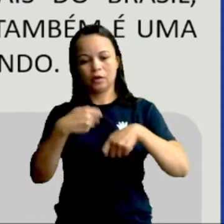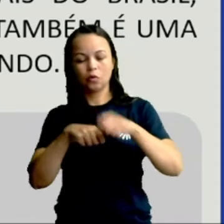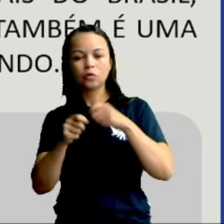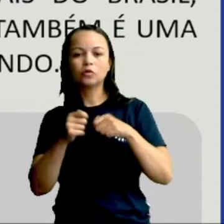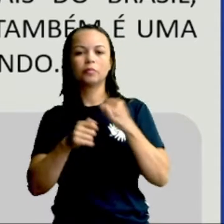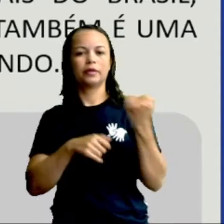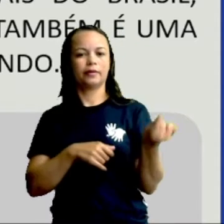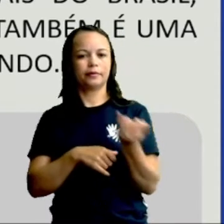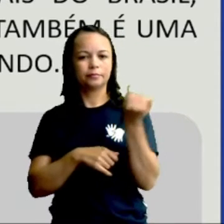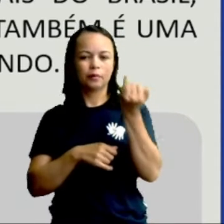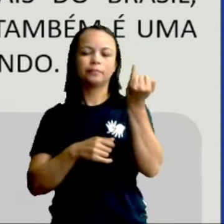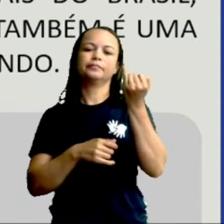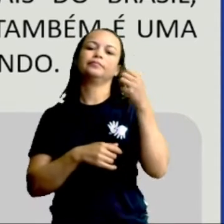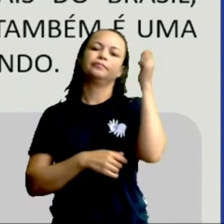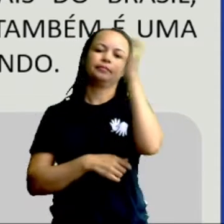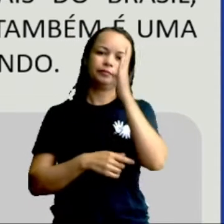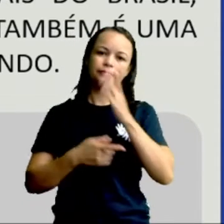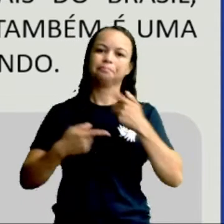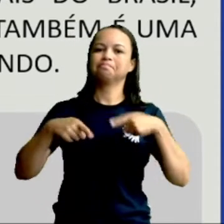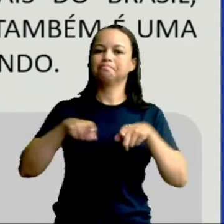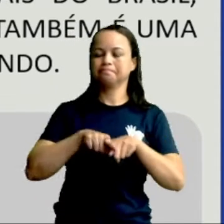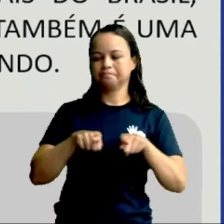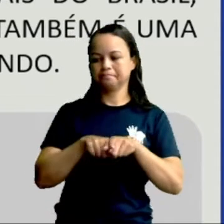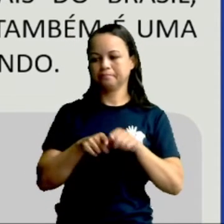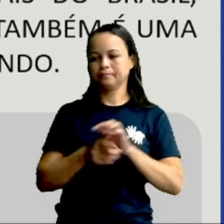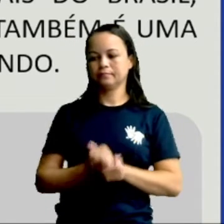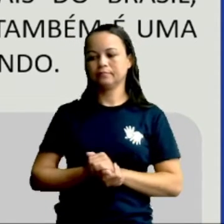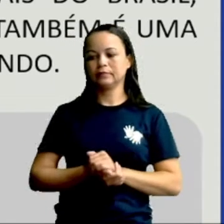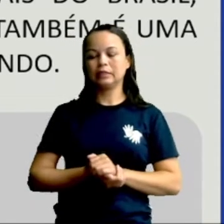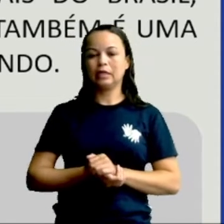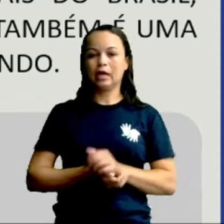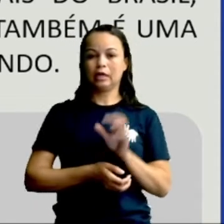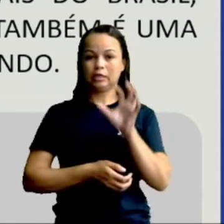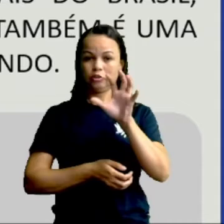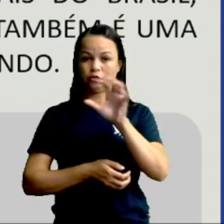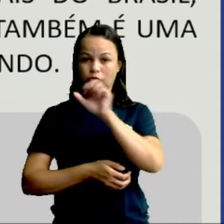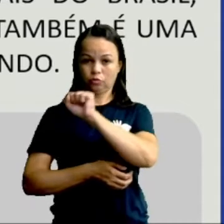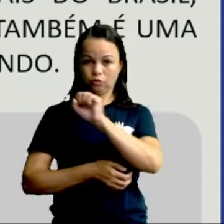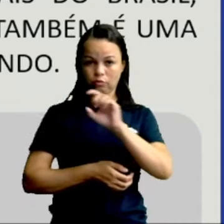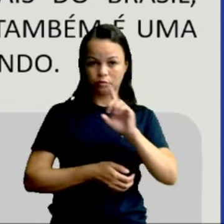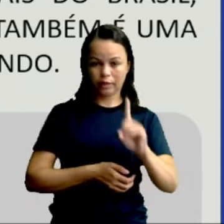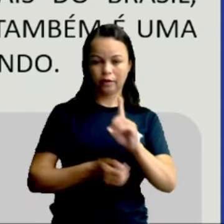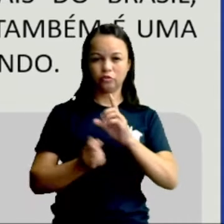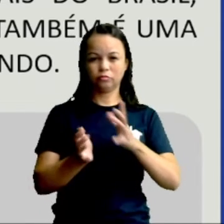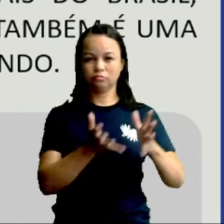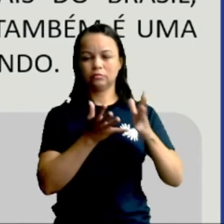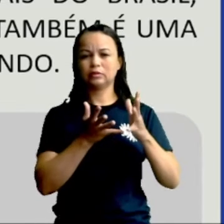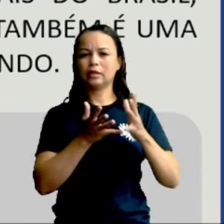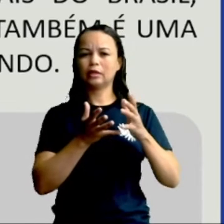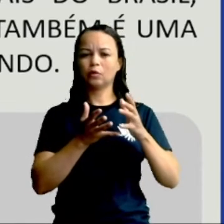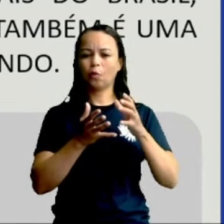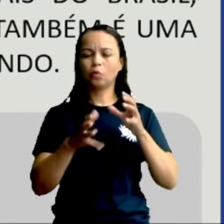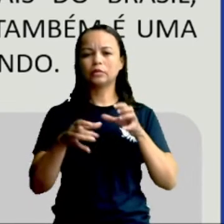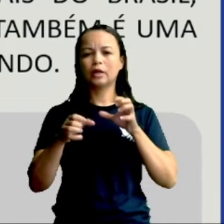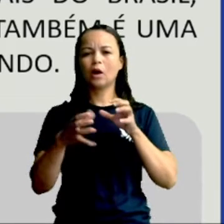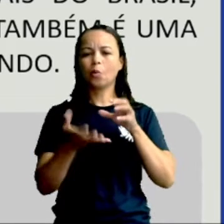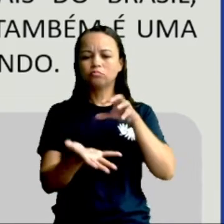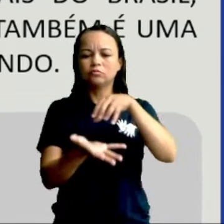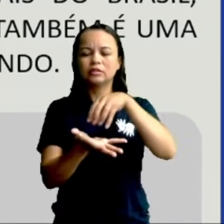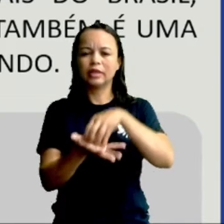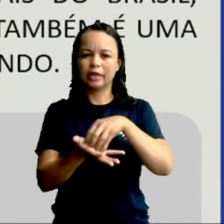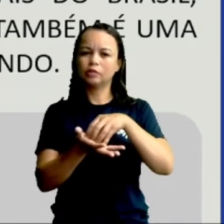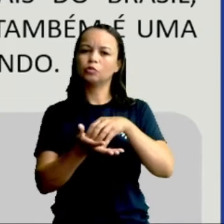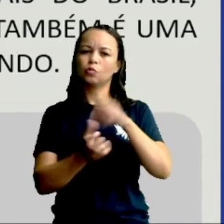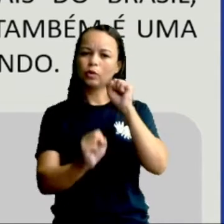mais importante do Brasil. Na região Sudeste, encontra-se os maiores centros industriais do Brasil, entre eles